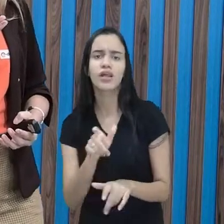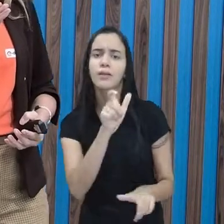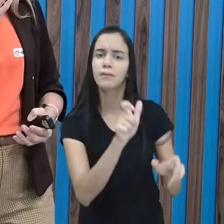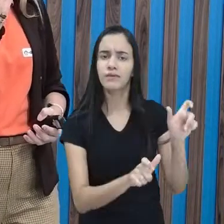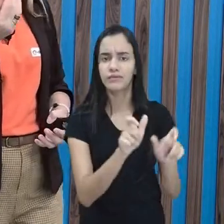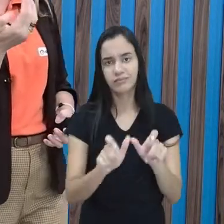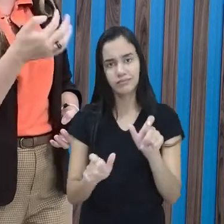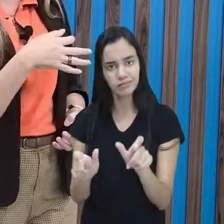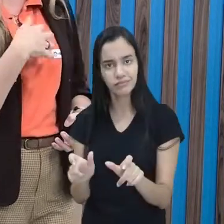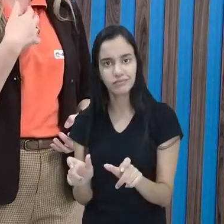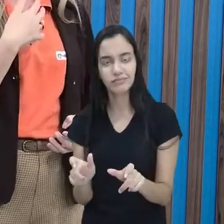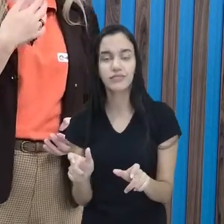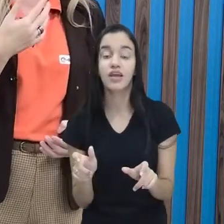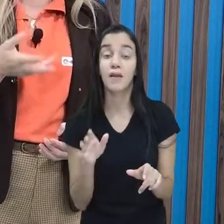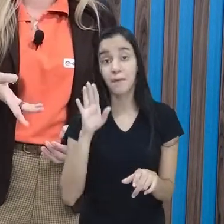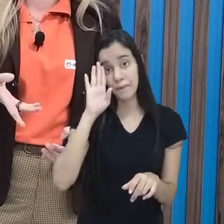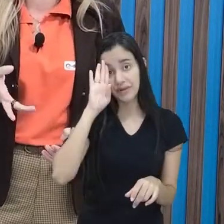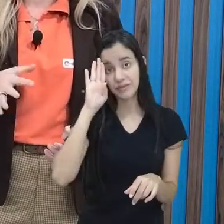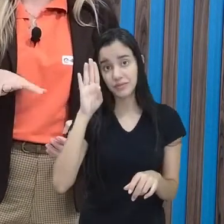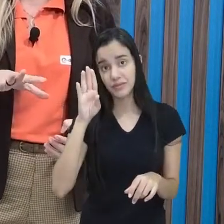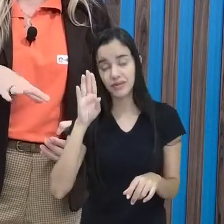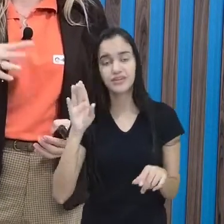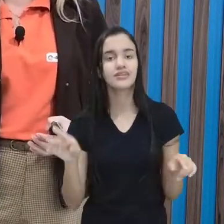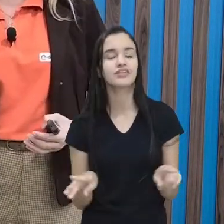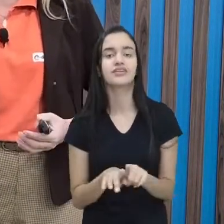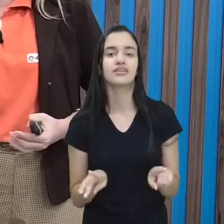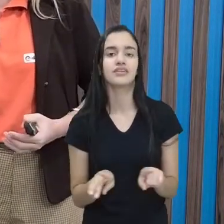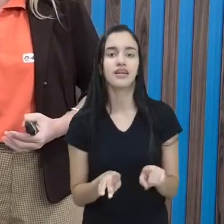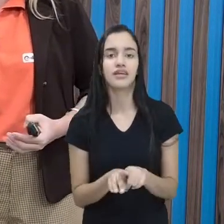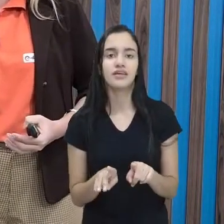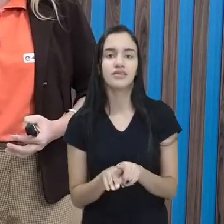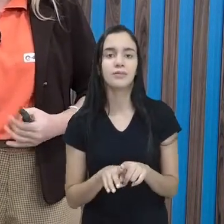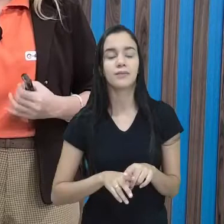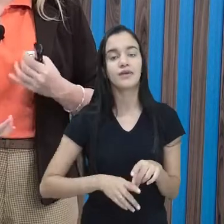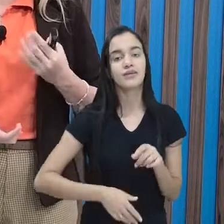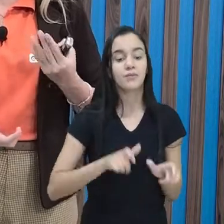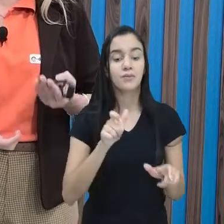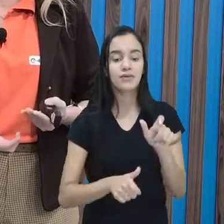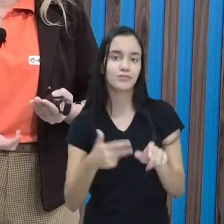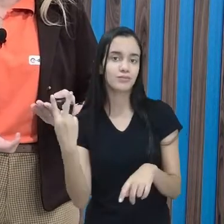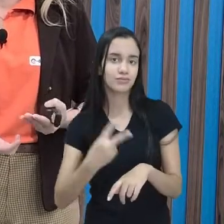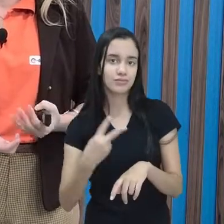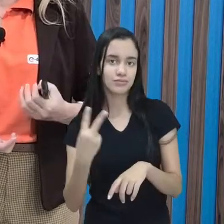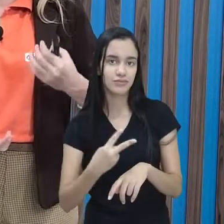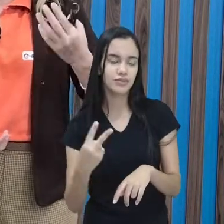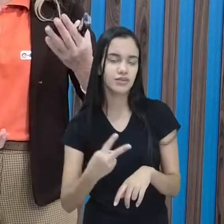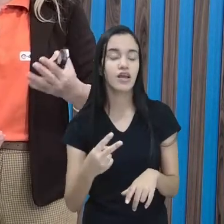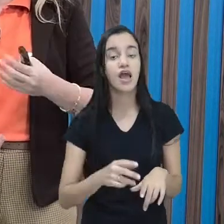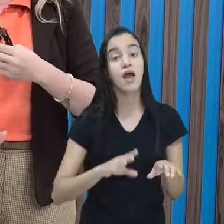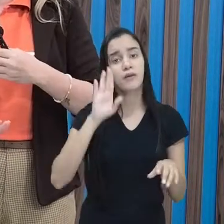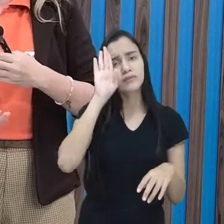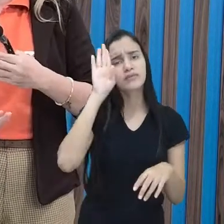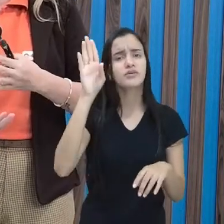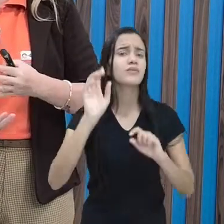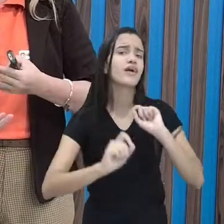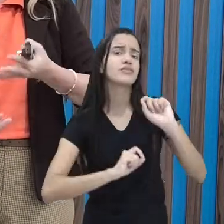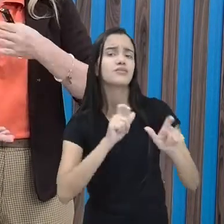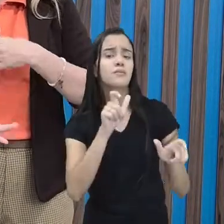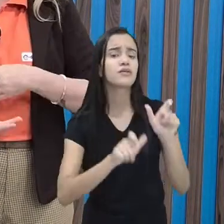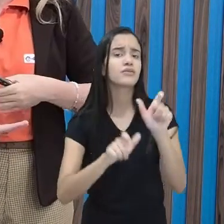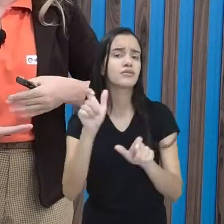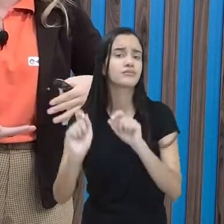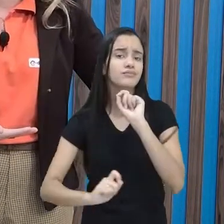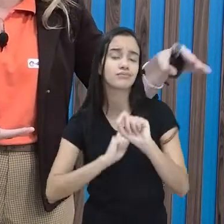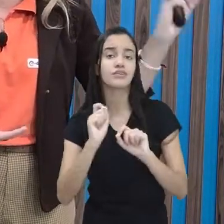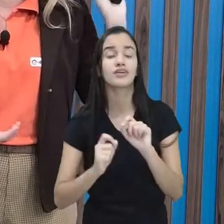personagens, que são os personagens principais, os personagens secundários. Personagens principais são aqueles que estão presentes